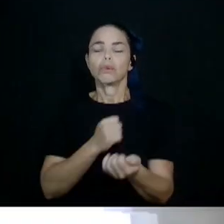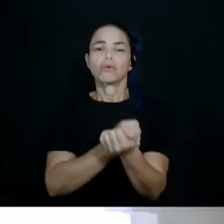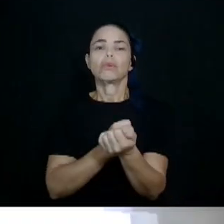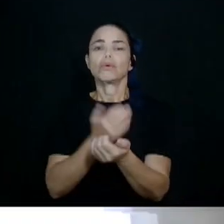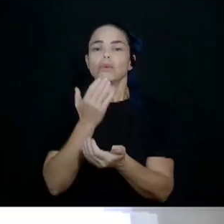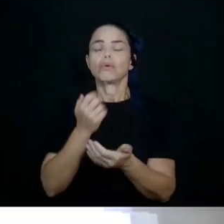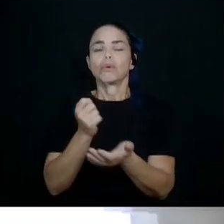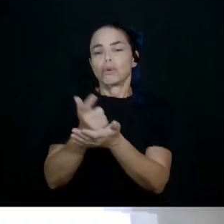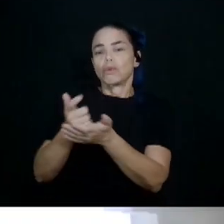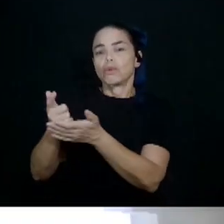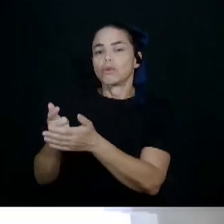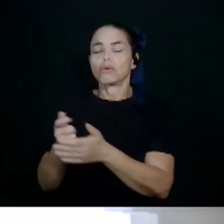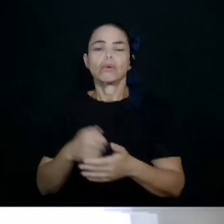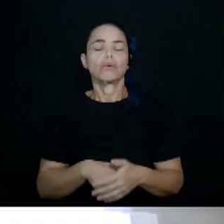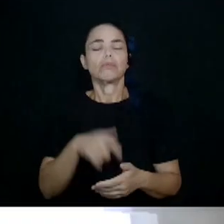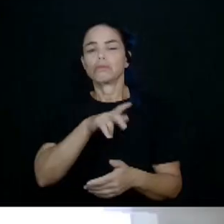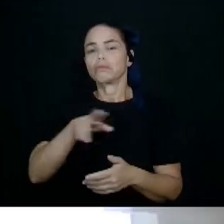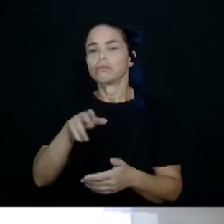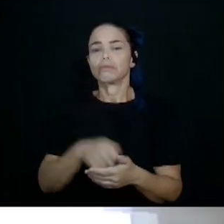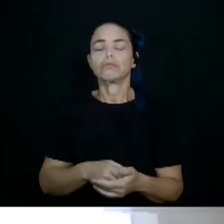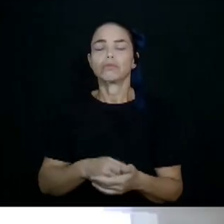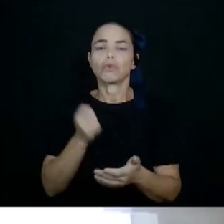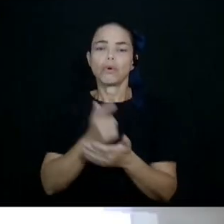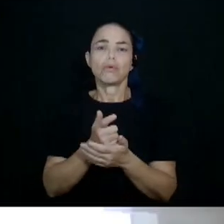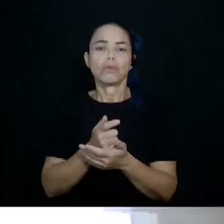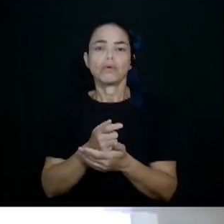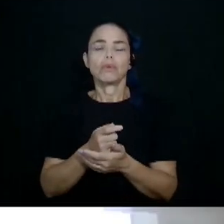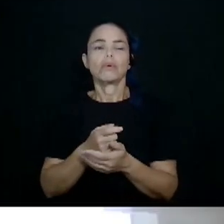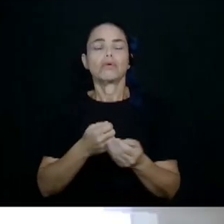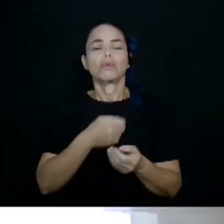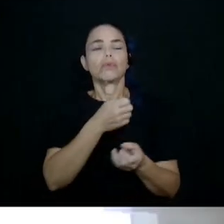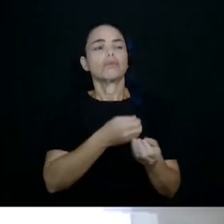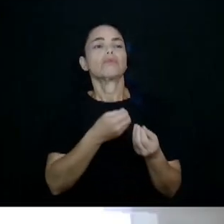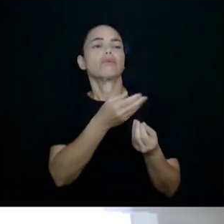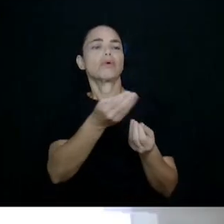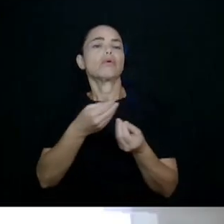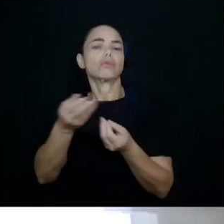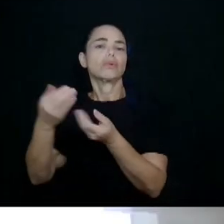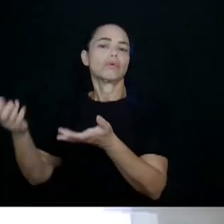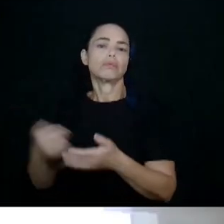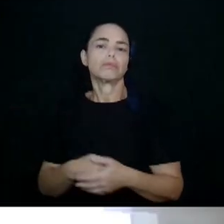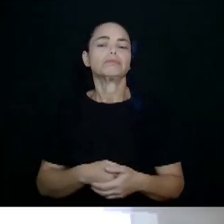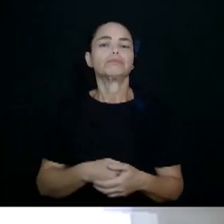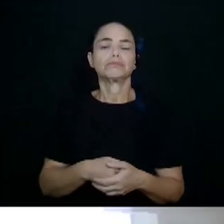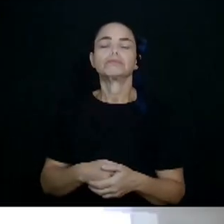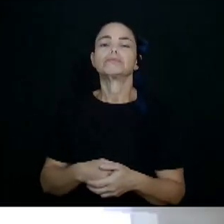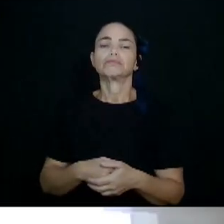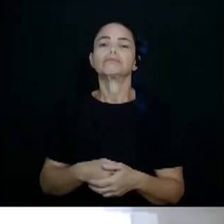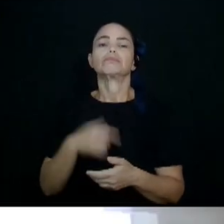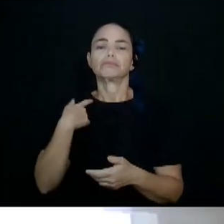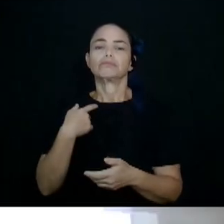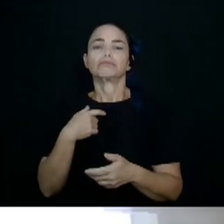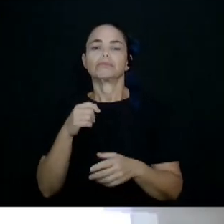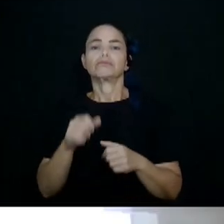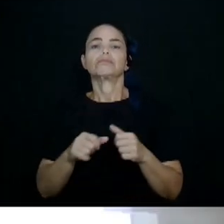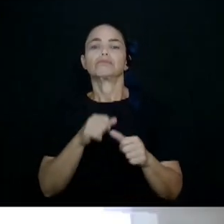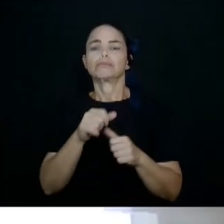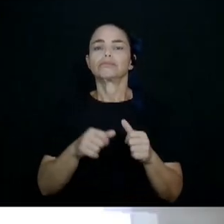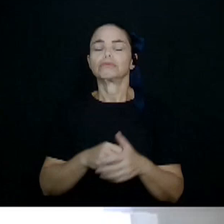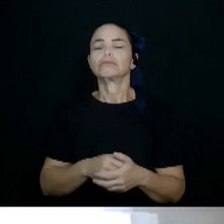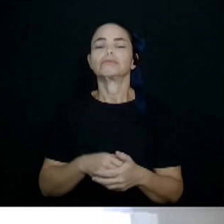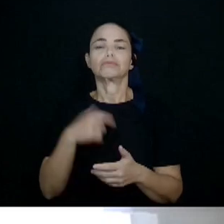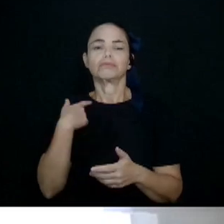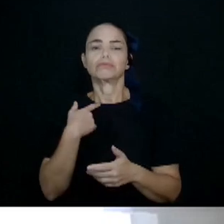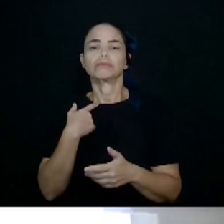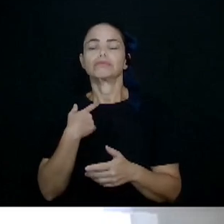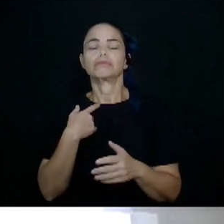acumulando, e tem outros que se desfazem, vão comprando e depois vão dando, né? Mas em muitos cenários, sim, acaba virando um fator a mais para